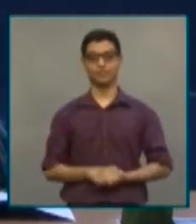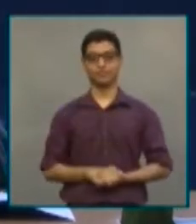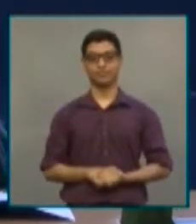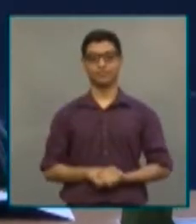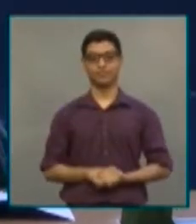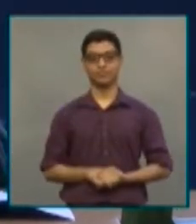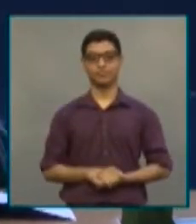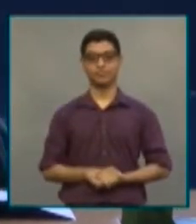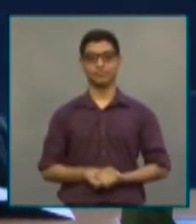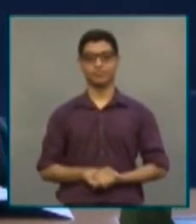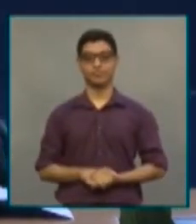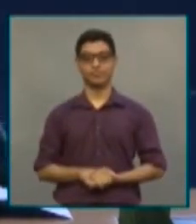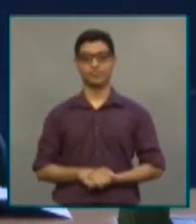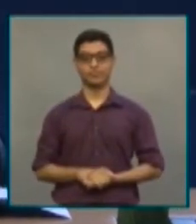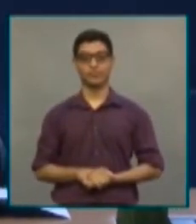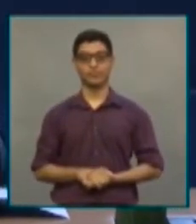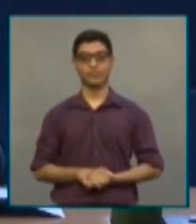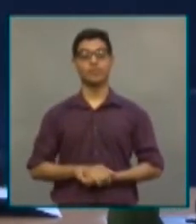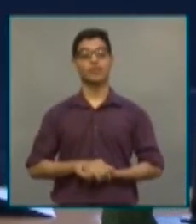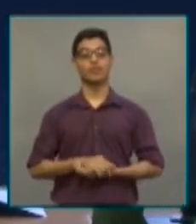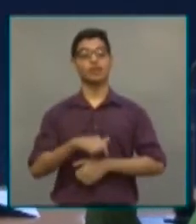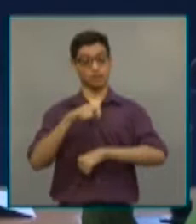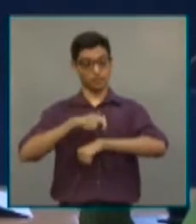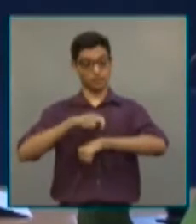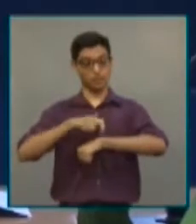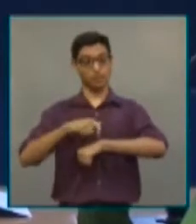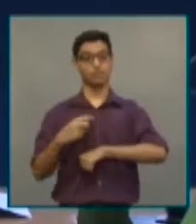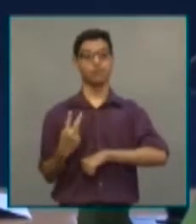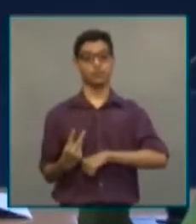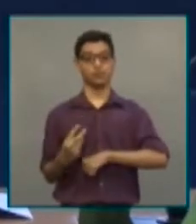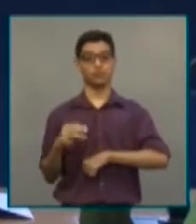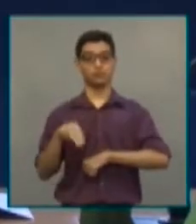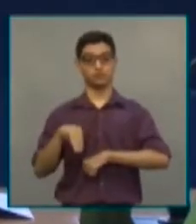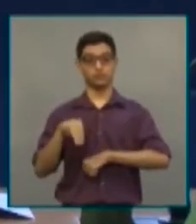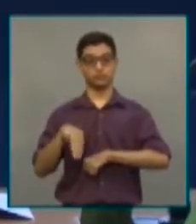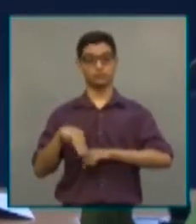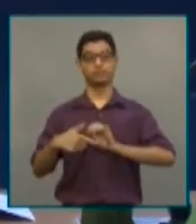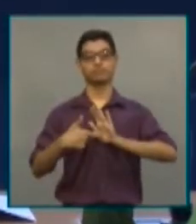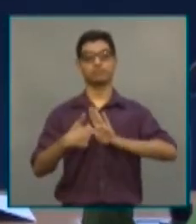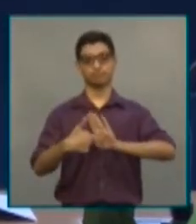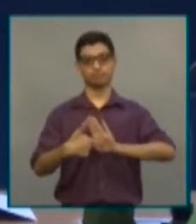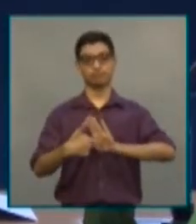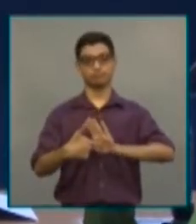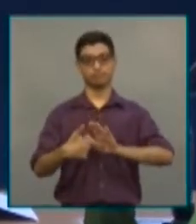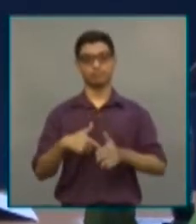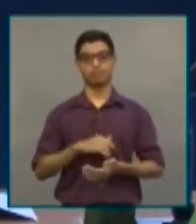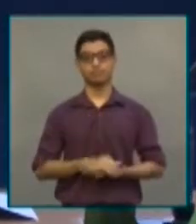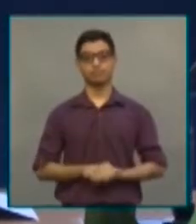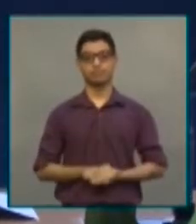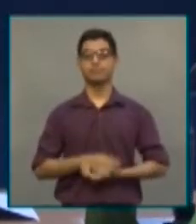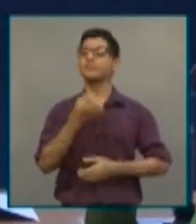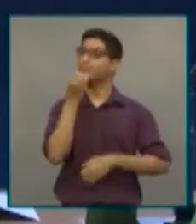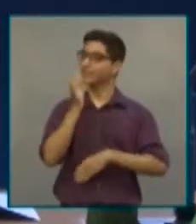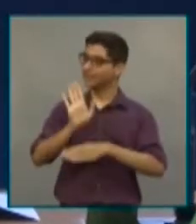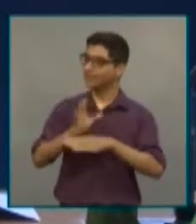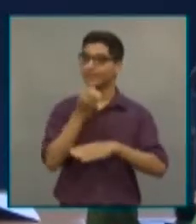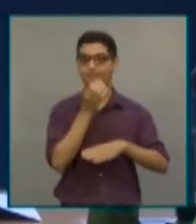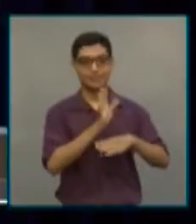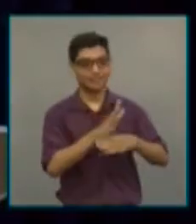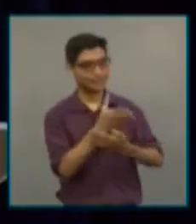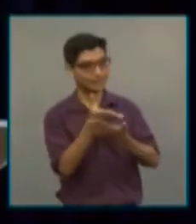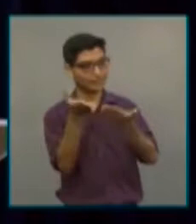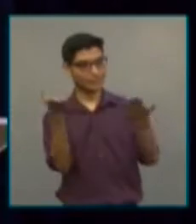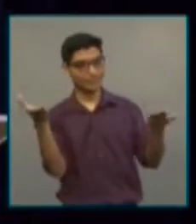que a candidata dispõe de 2 minutos para fazer a sua apresentação. Boa tarde a todos e a todas. Gostaria de cumprimentar a seleta